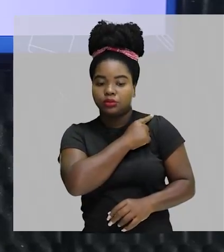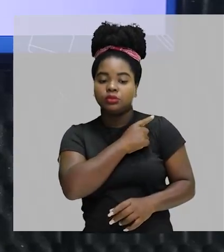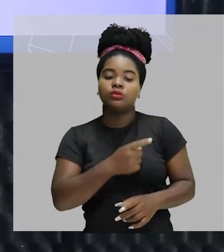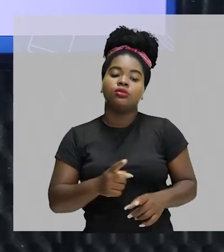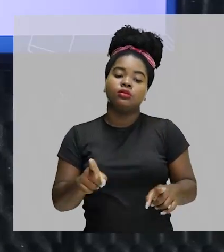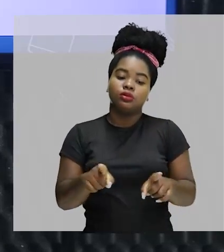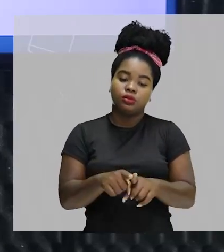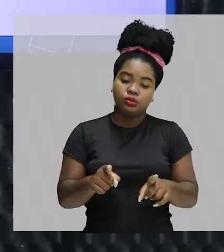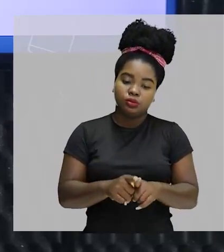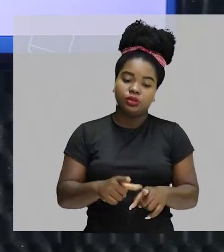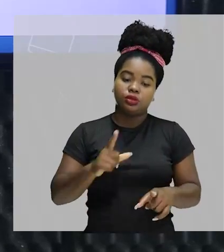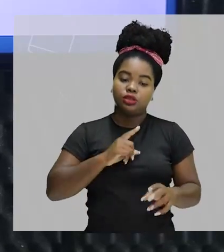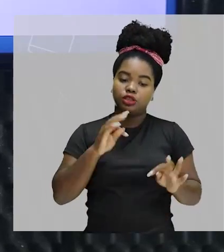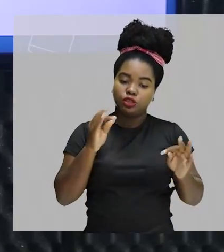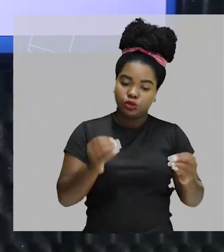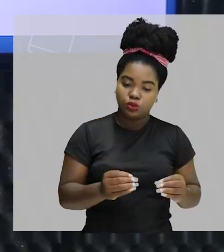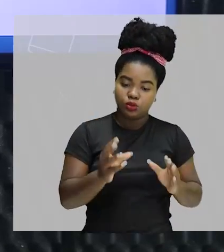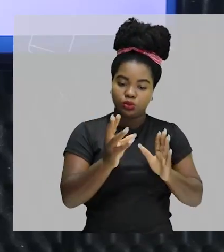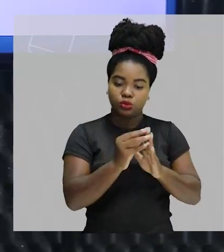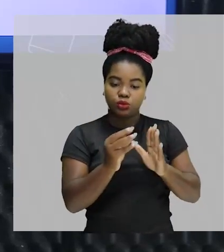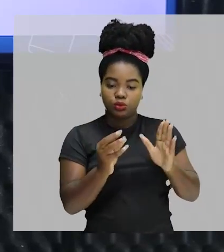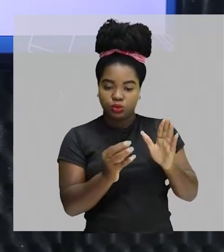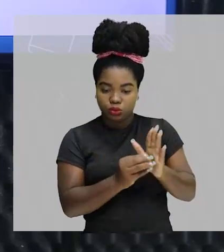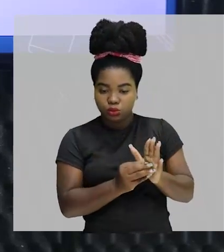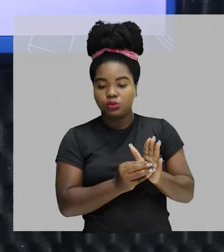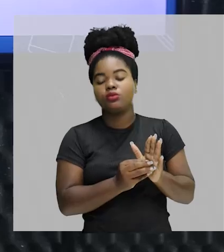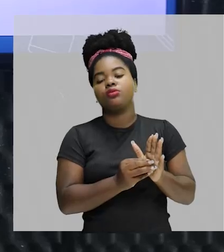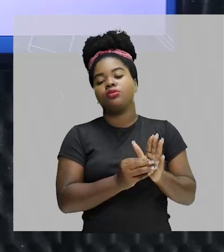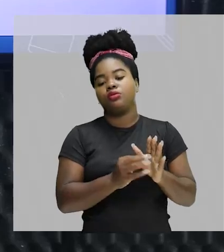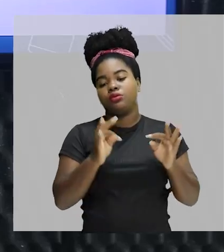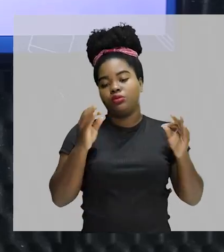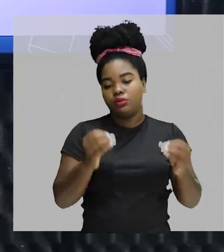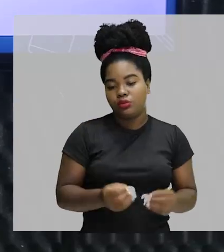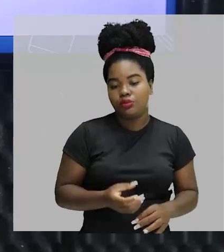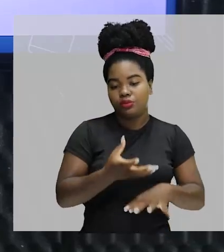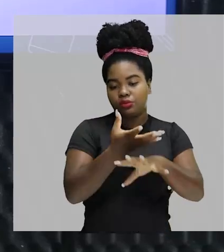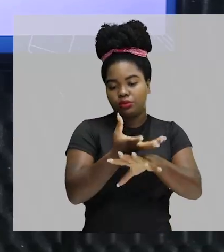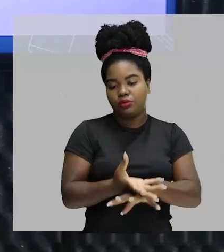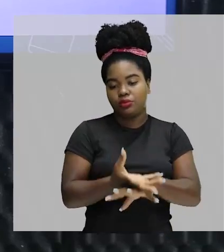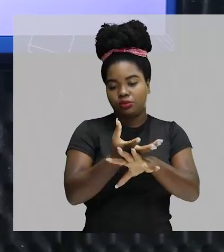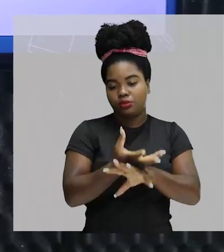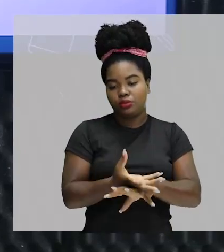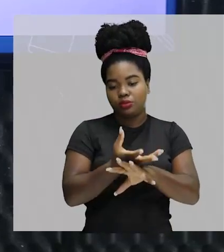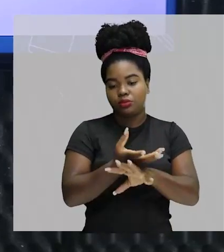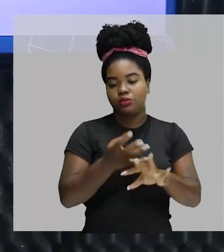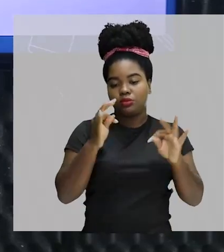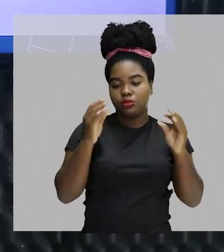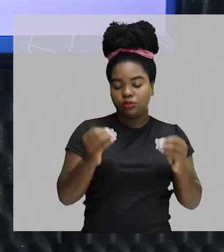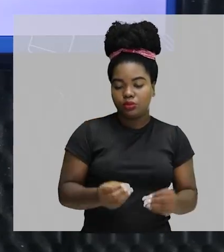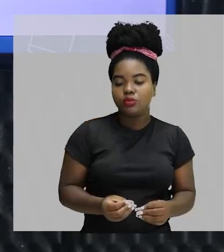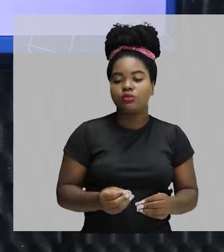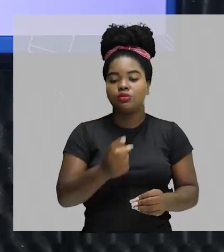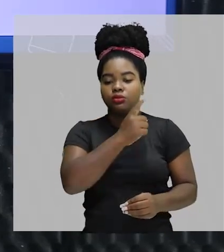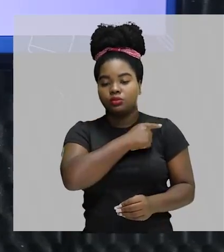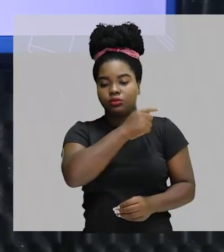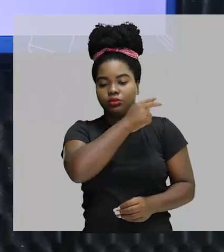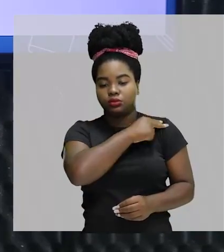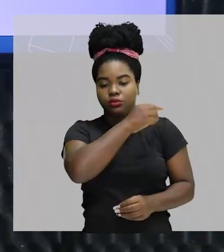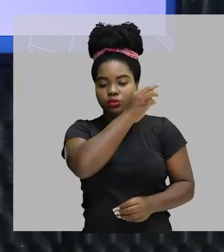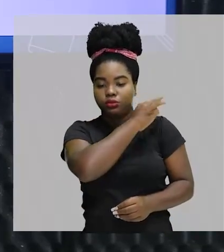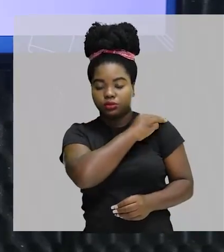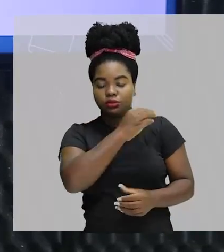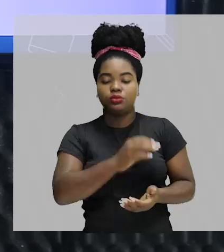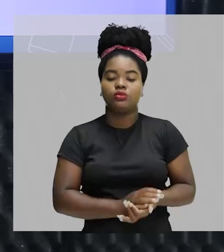vai ter acesso a todo o conteúdo de todas as disciplinas, para todas as séries, tá bom? Então,